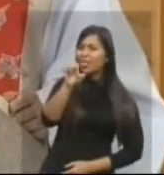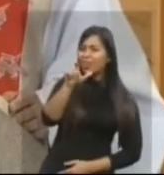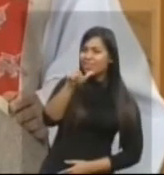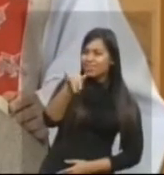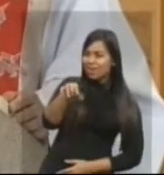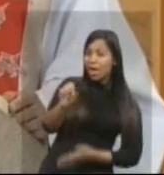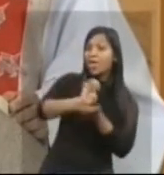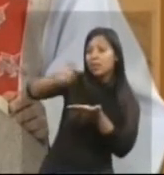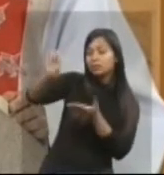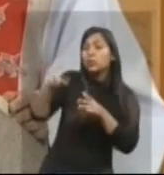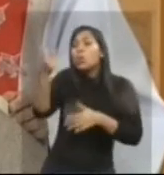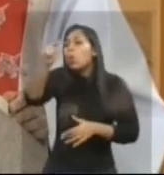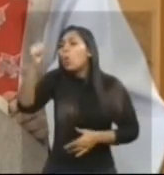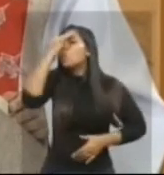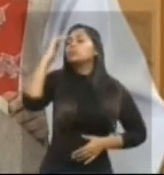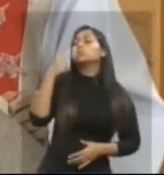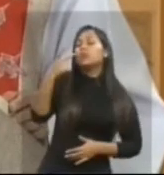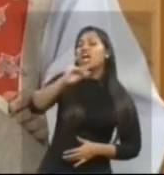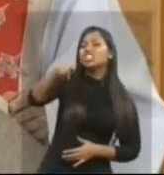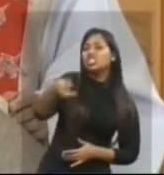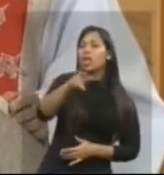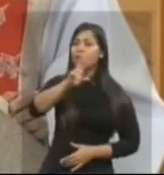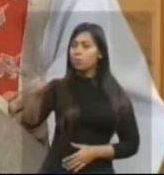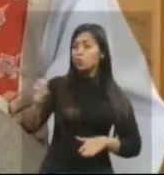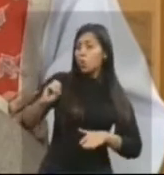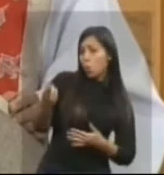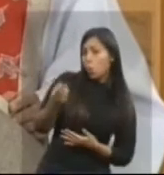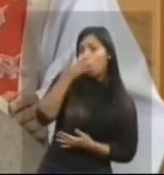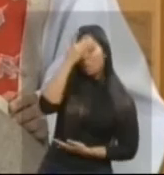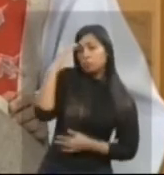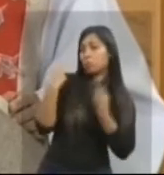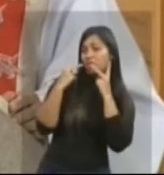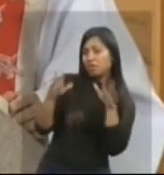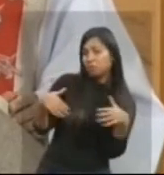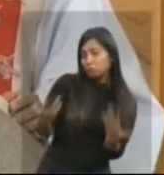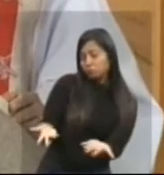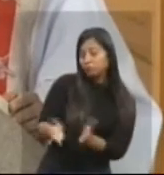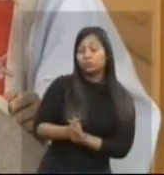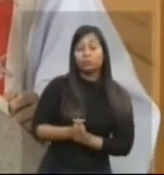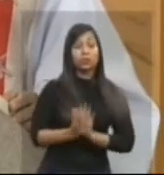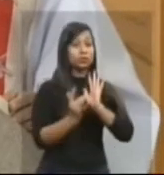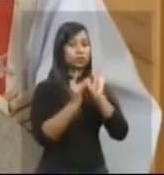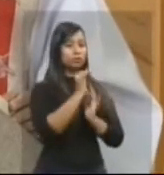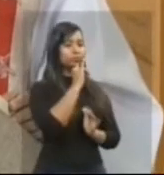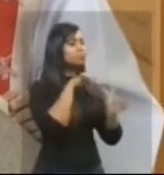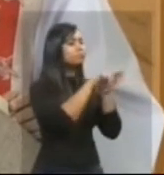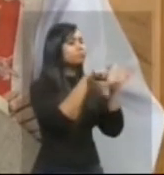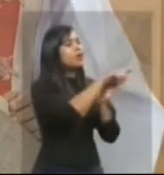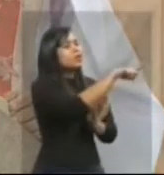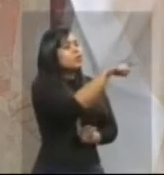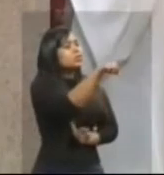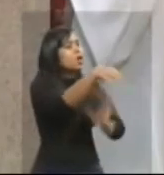Elias, outros ainda que é Jeremias ou algum dos profetas. Então Jesus lhes